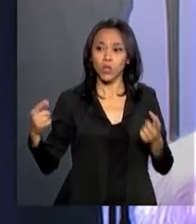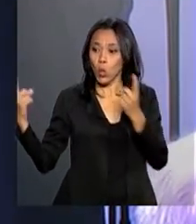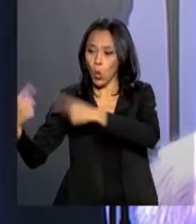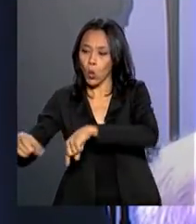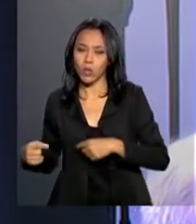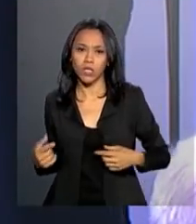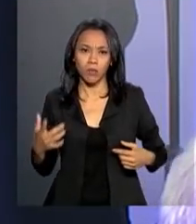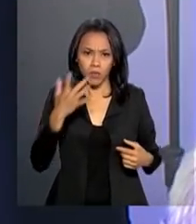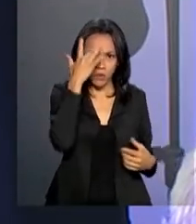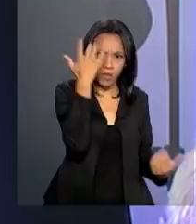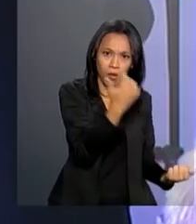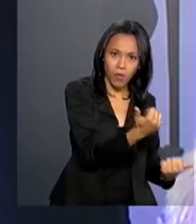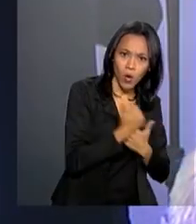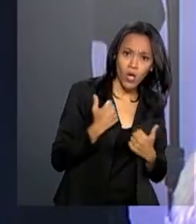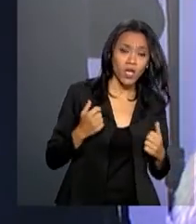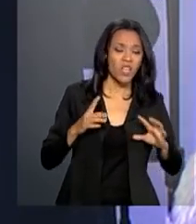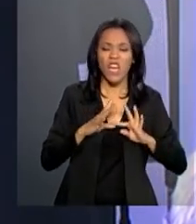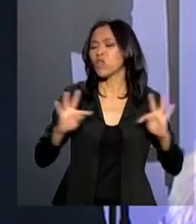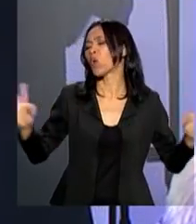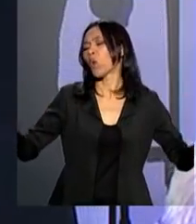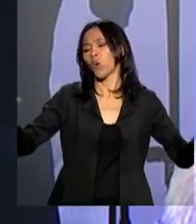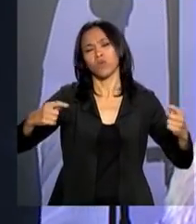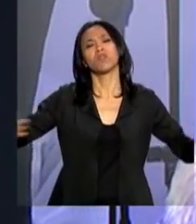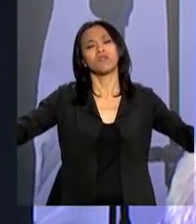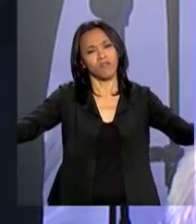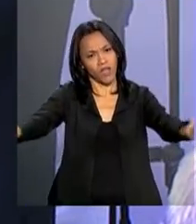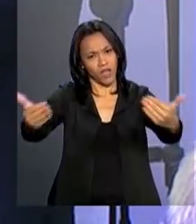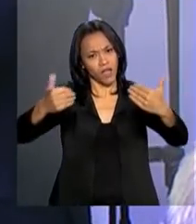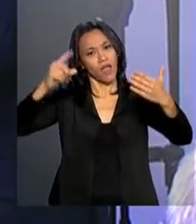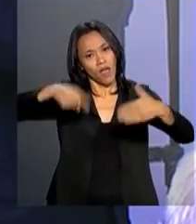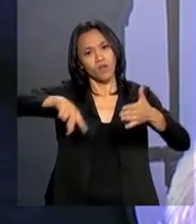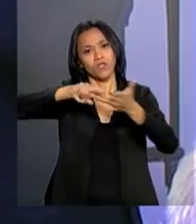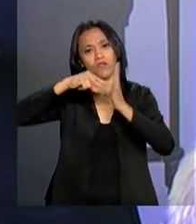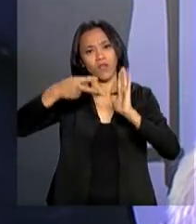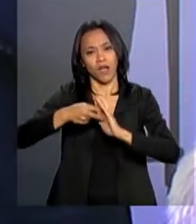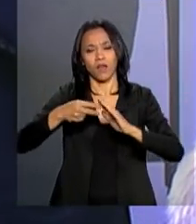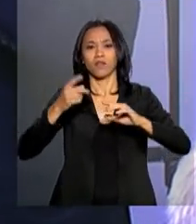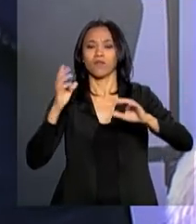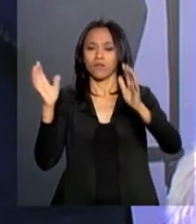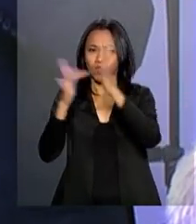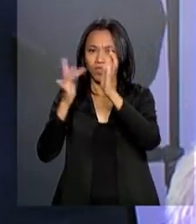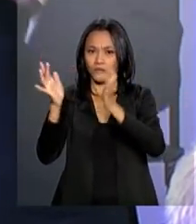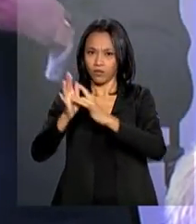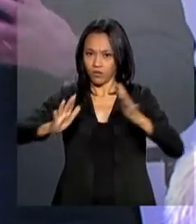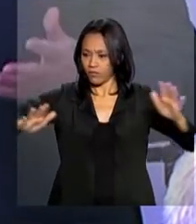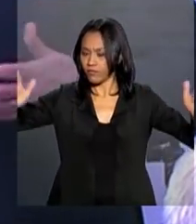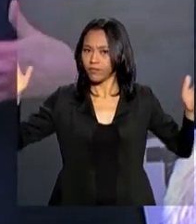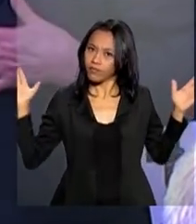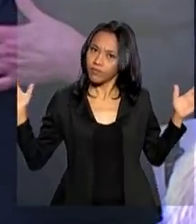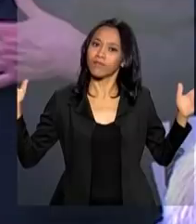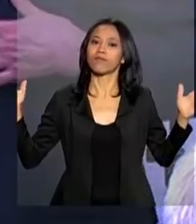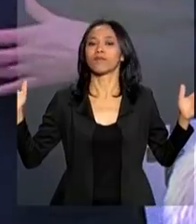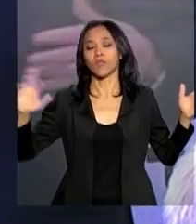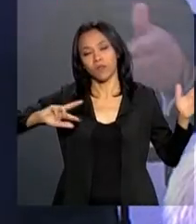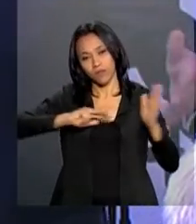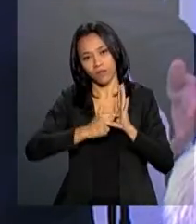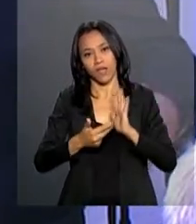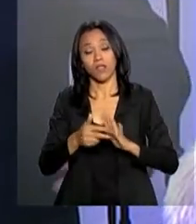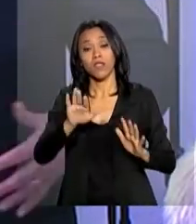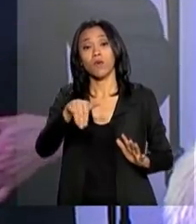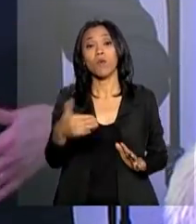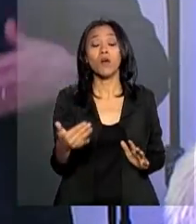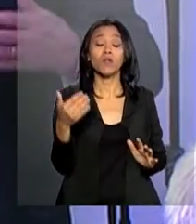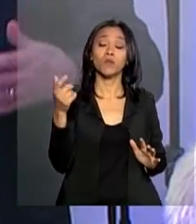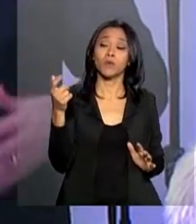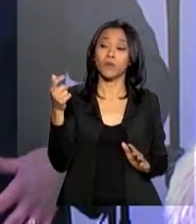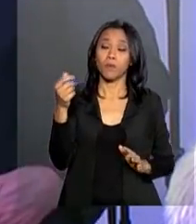são a favor, vinde a mim todos. Esta é a imagem do Cristo Redentor. E eu pergunto aqui, como é que nós, quando o nosso ministro